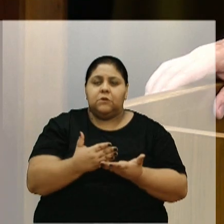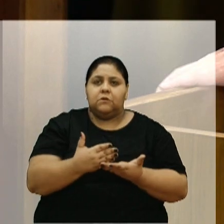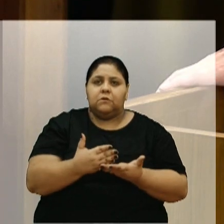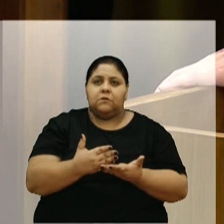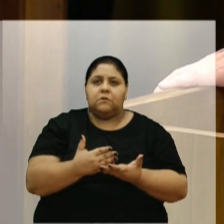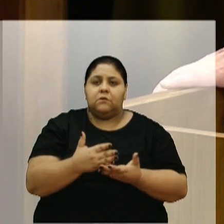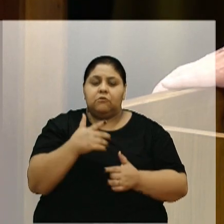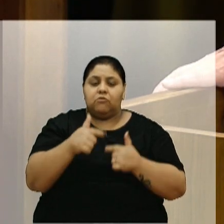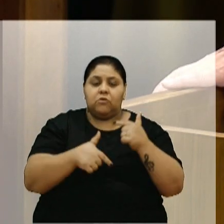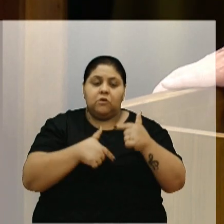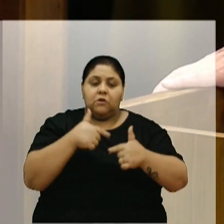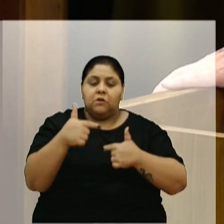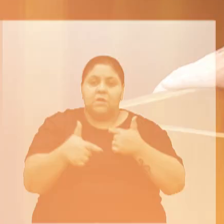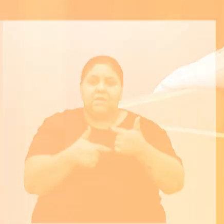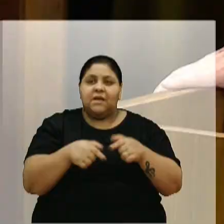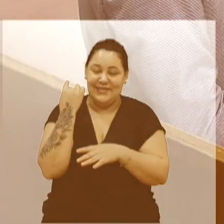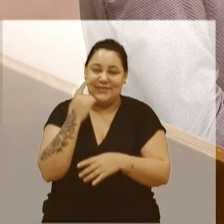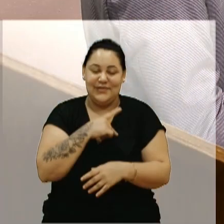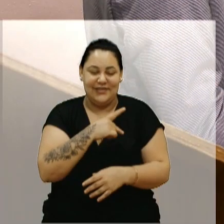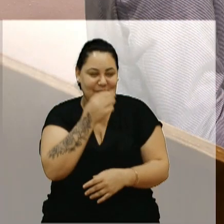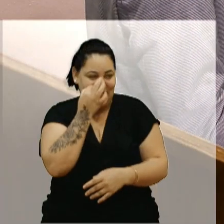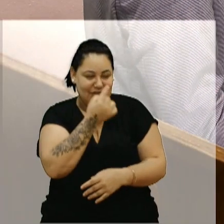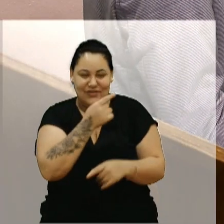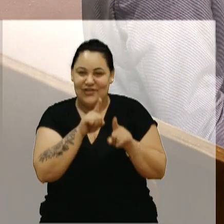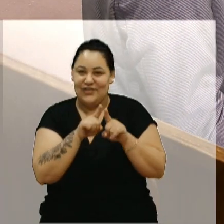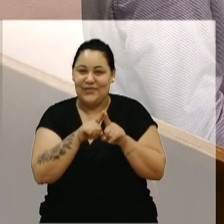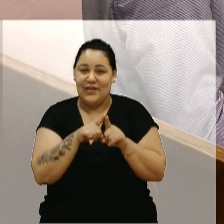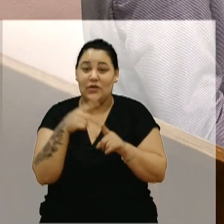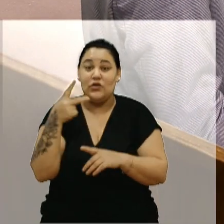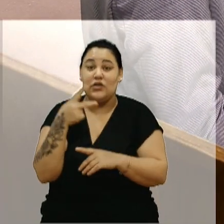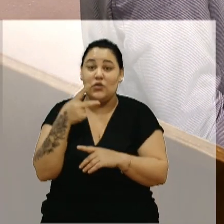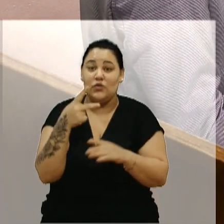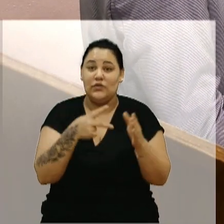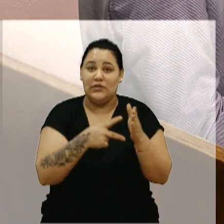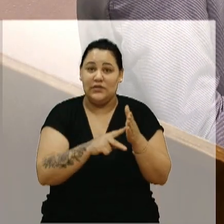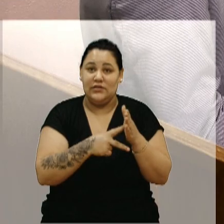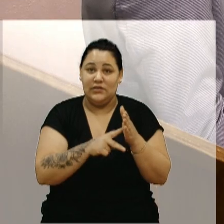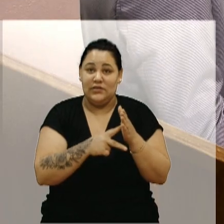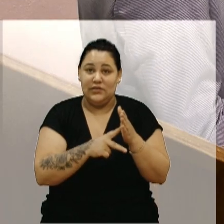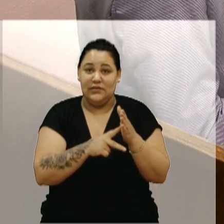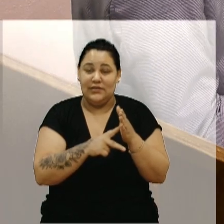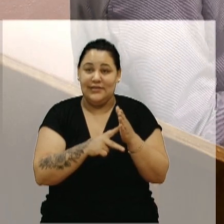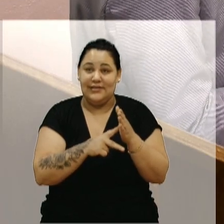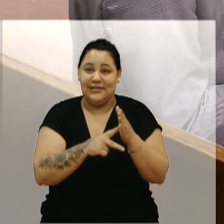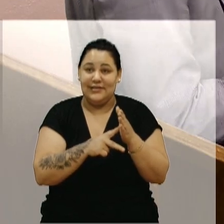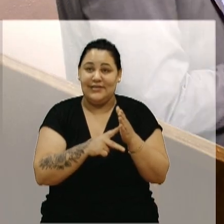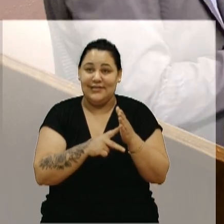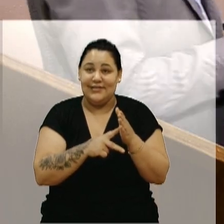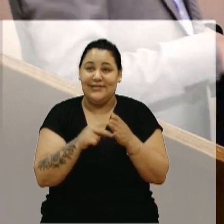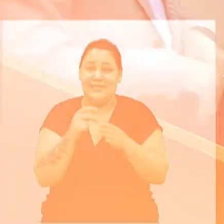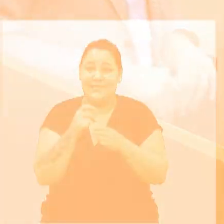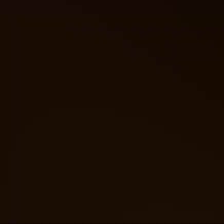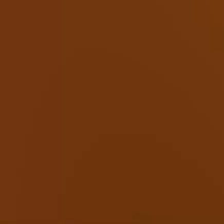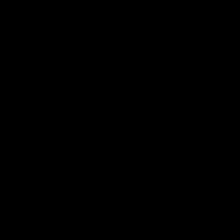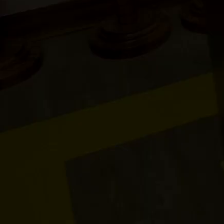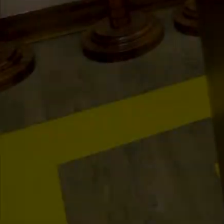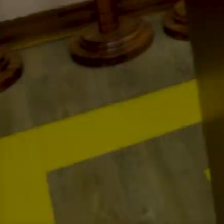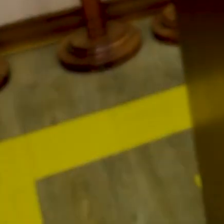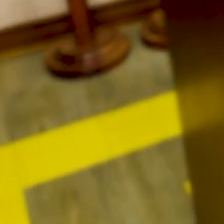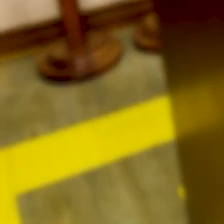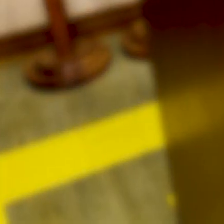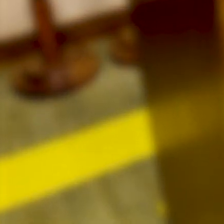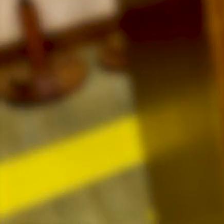camada de empregos muito importante. É o segundo sindicato mais longevo da cidade. Vida longa, vida longa.